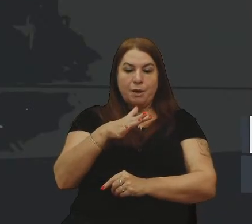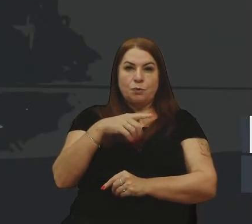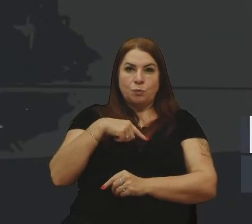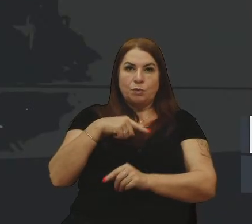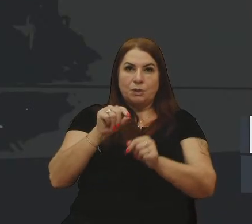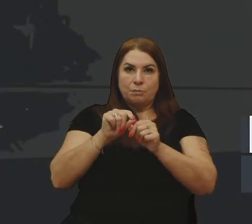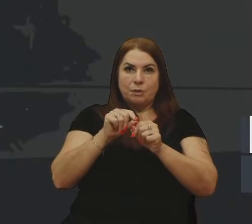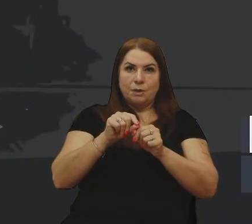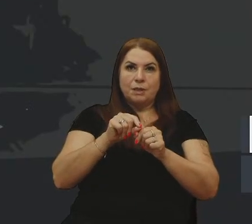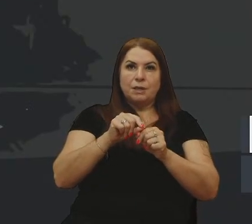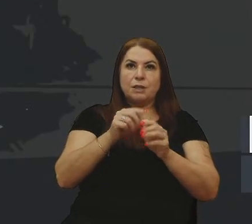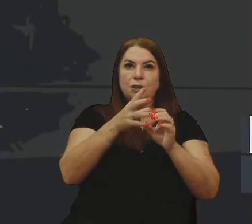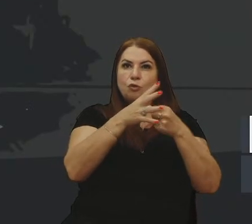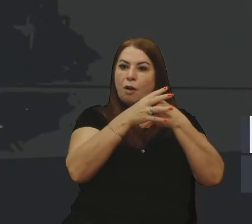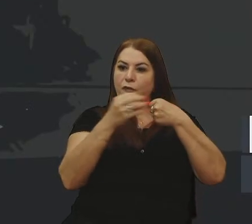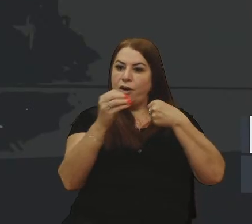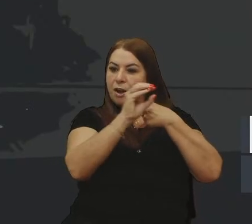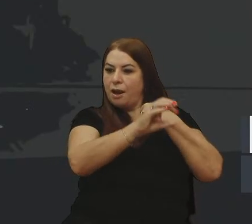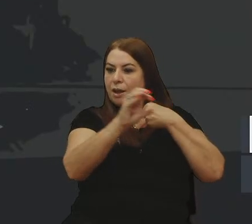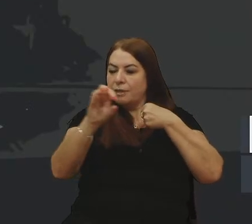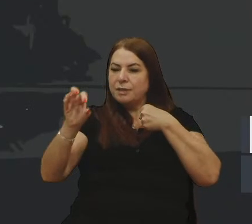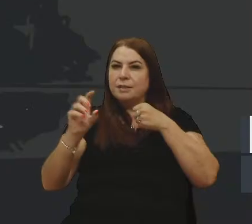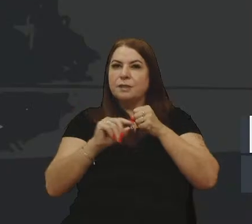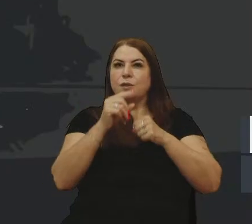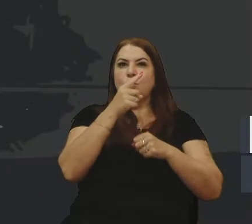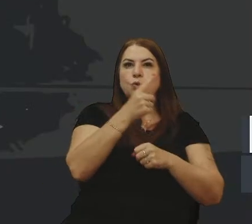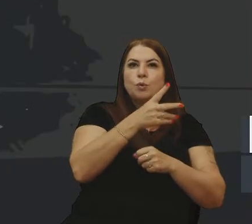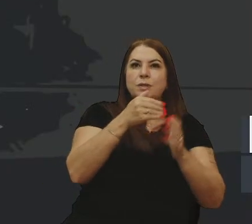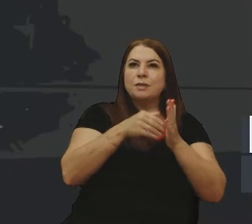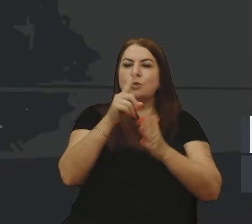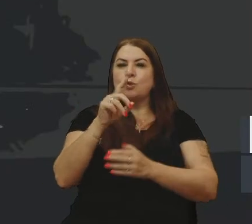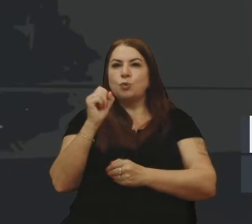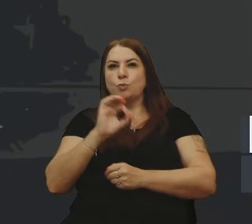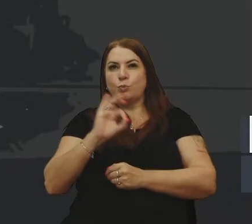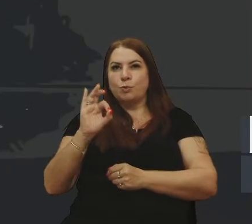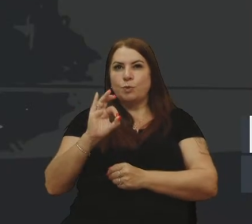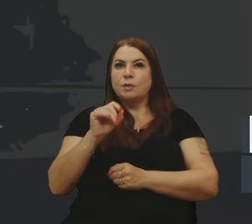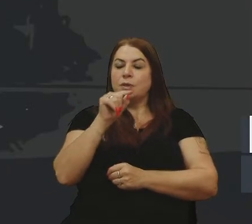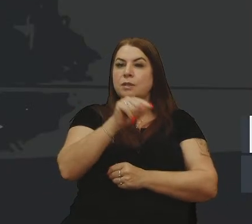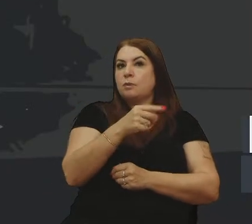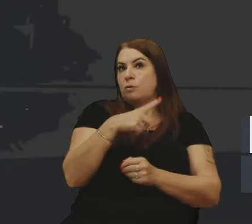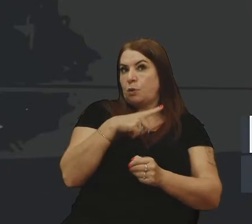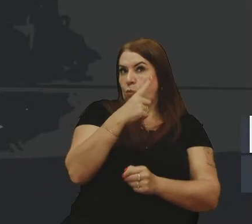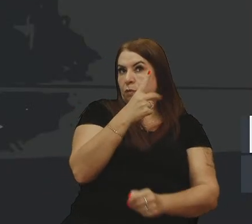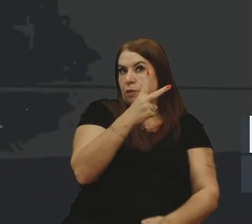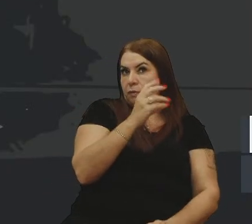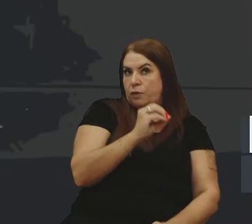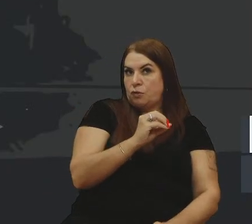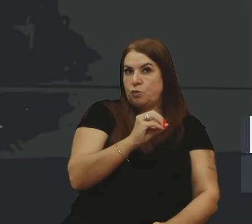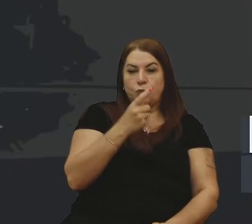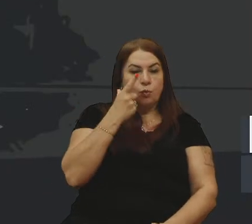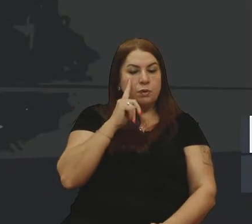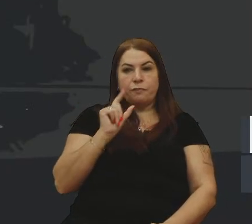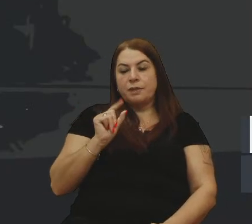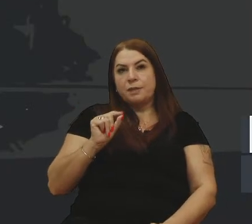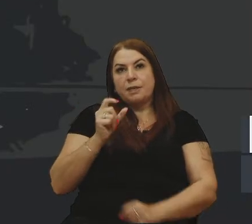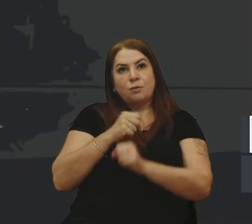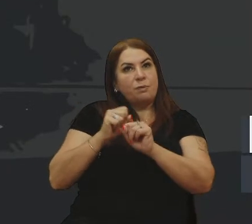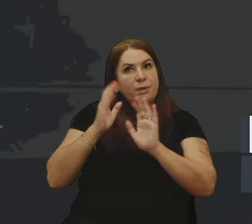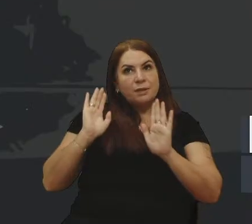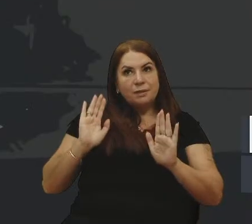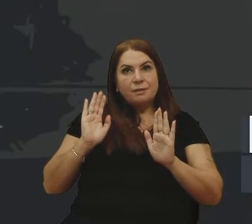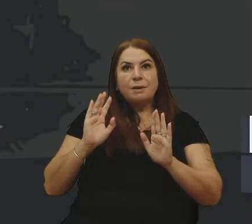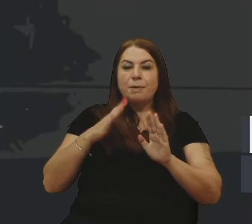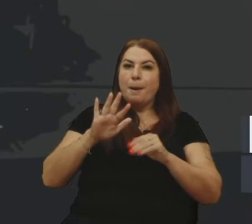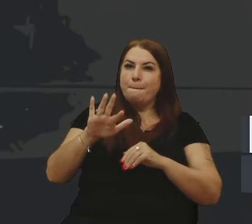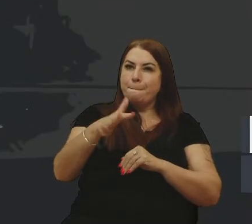com meus franqueados ano após ano, é uma média que vai de 12% a 18%. Eu tenho um franqueado que faz 20%, eu tenho um franqueado que não conseguiu fazer 10% ano passado. Mas a